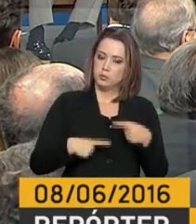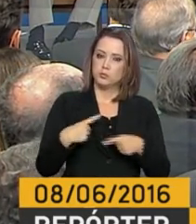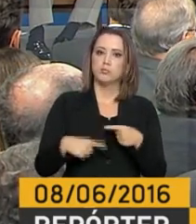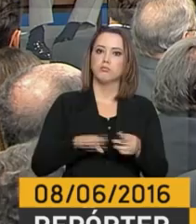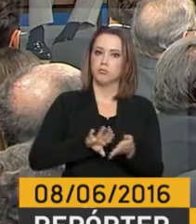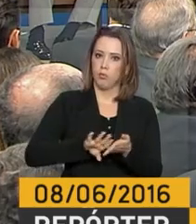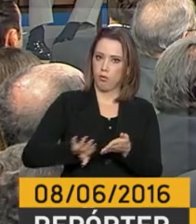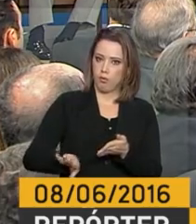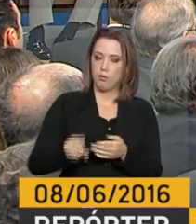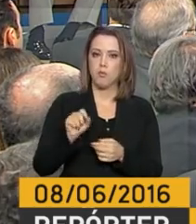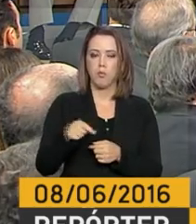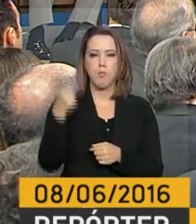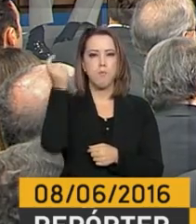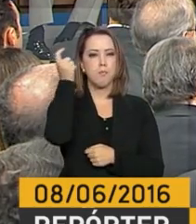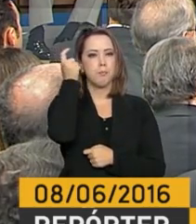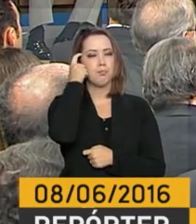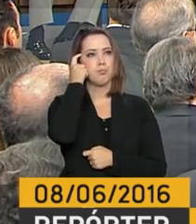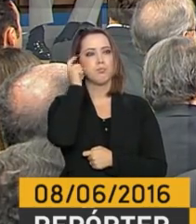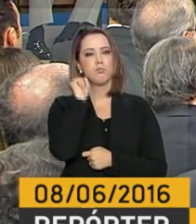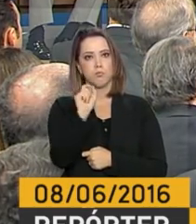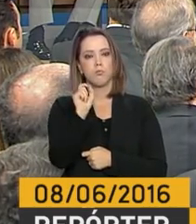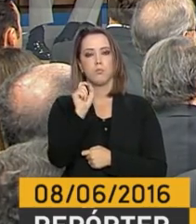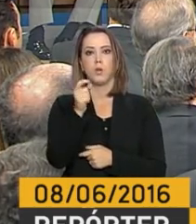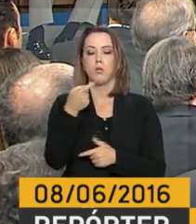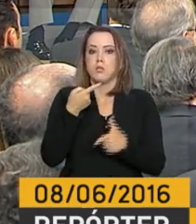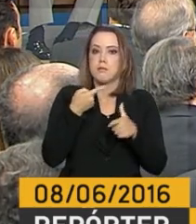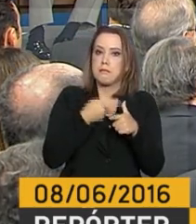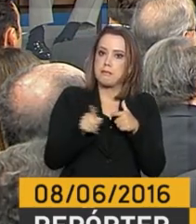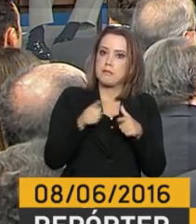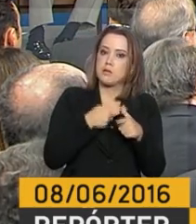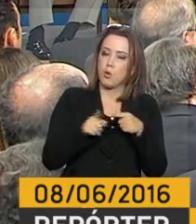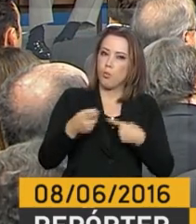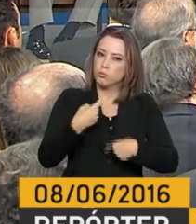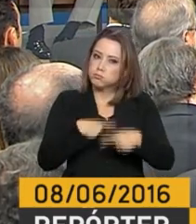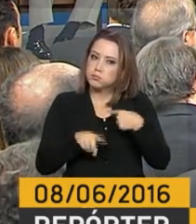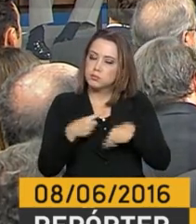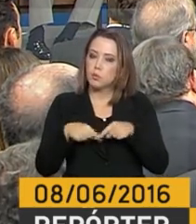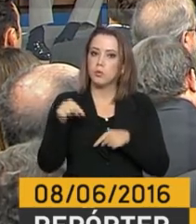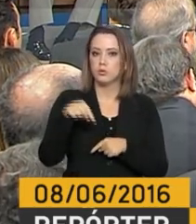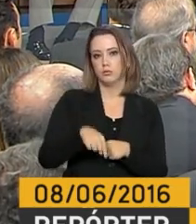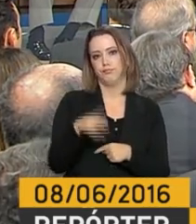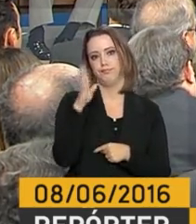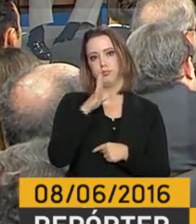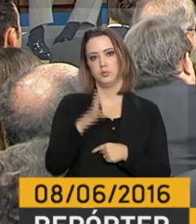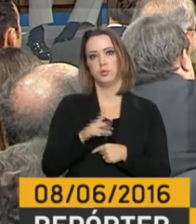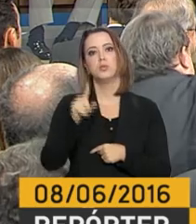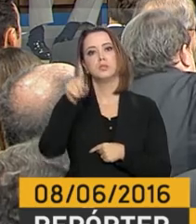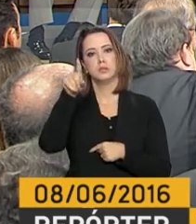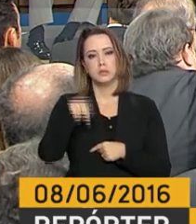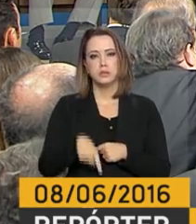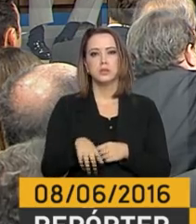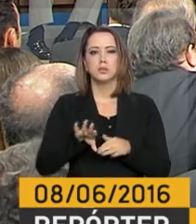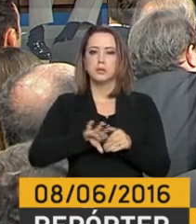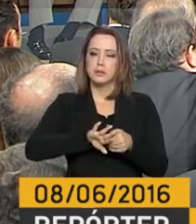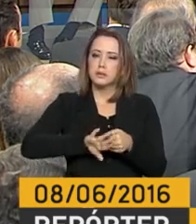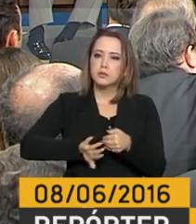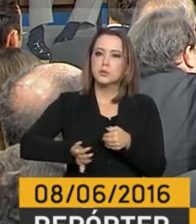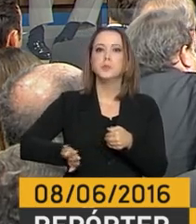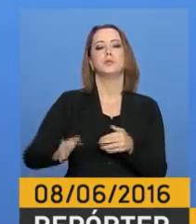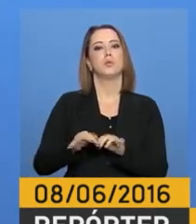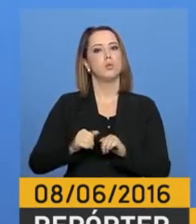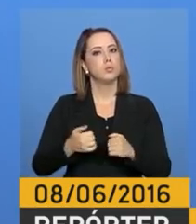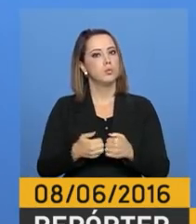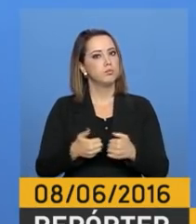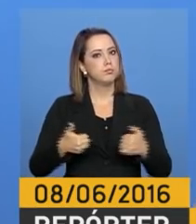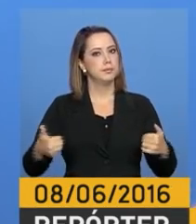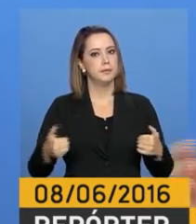licenciado penso que a crise política de certa forma está sendo separada